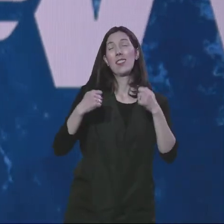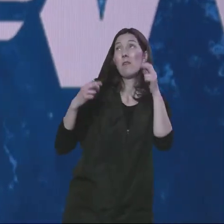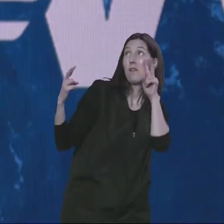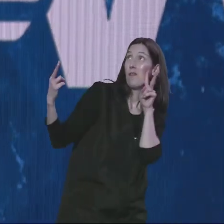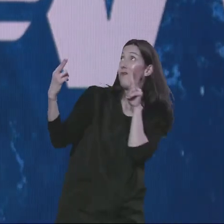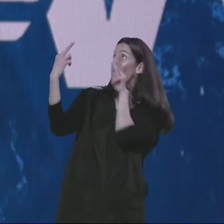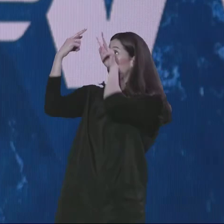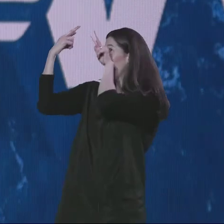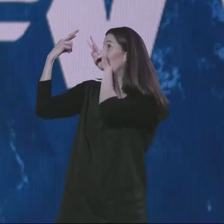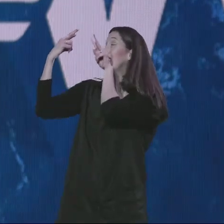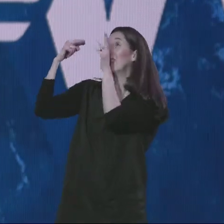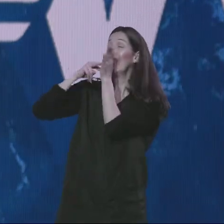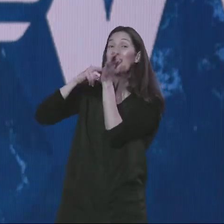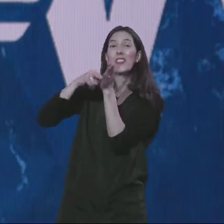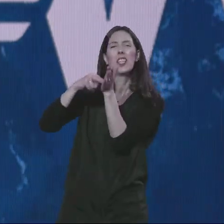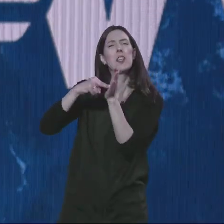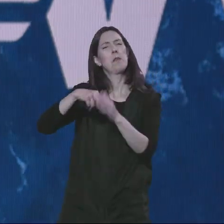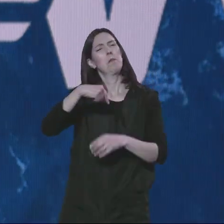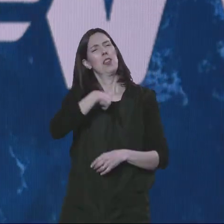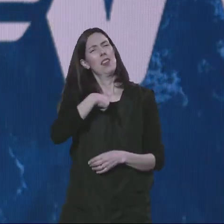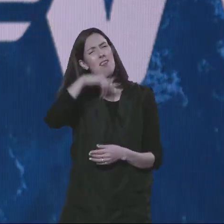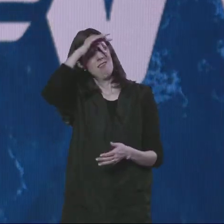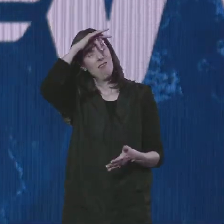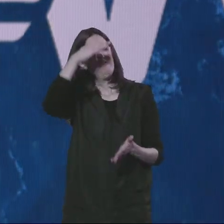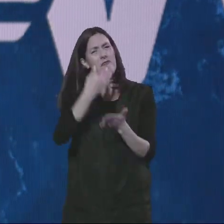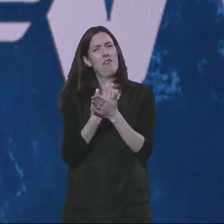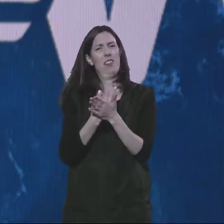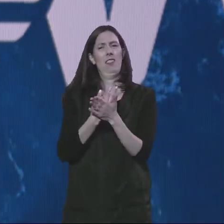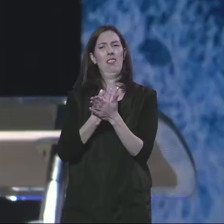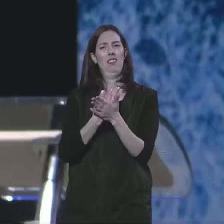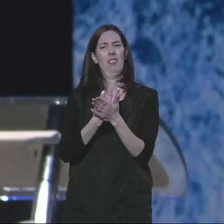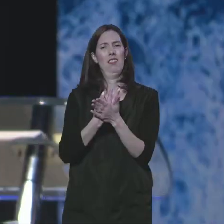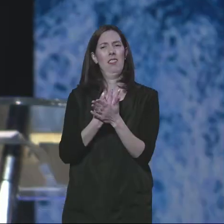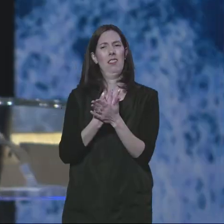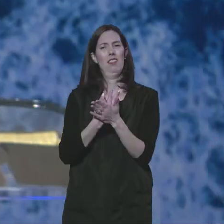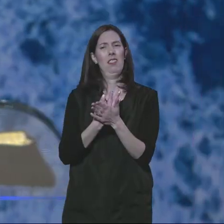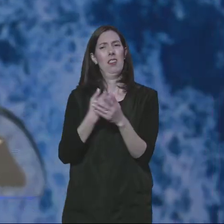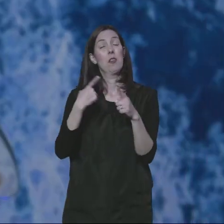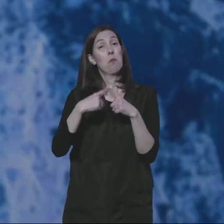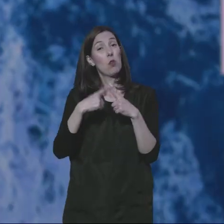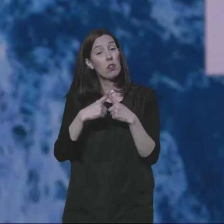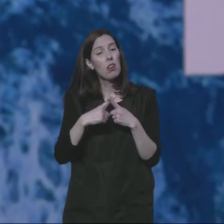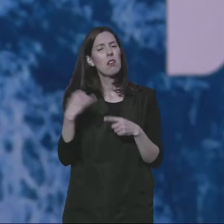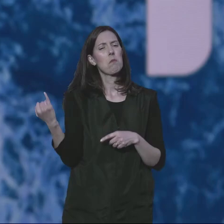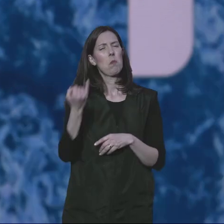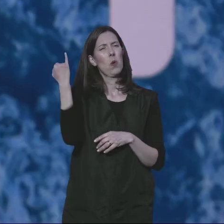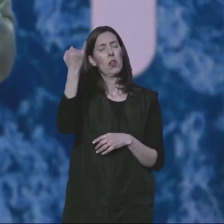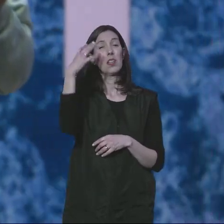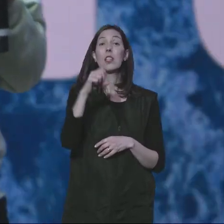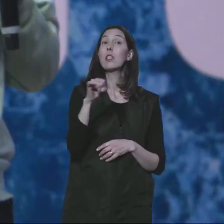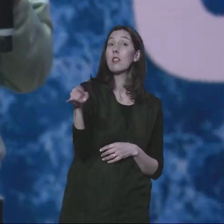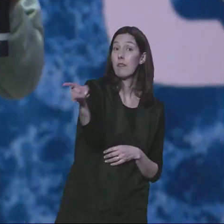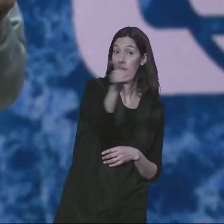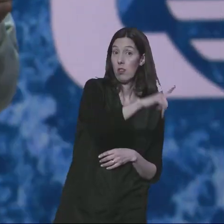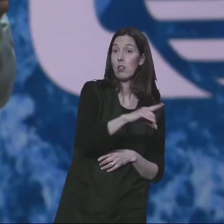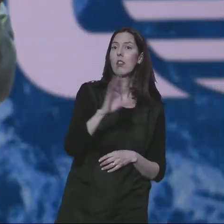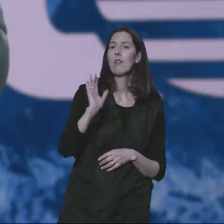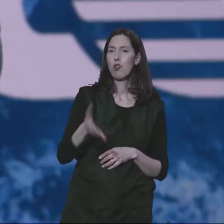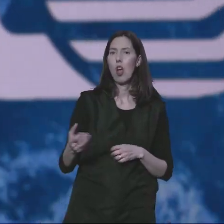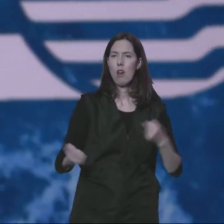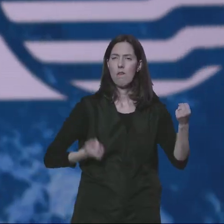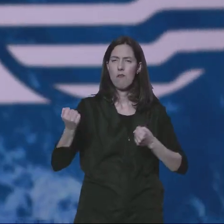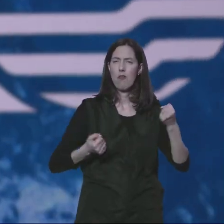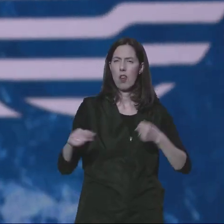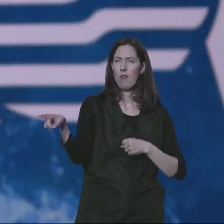para Jesus se eu quisesse continuar com a fé firme. Porque é interessante, se você já jogou algum joguinho de corrida, quem é que